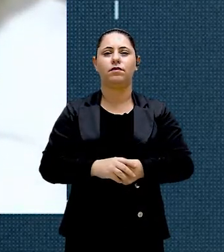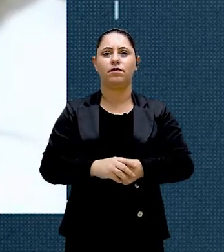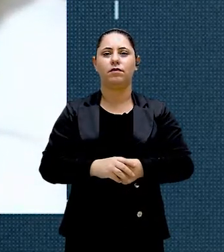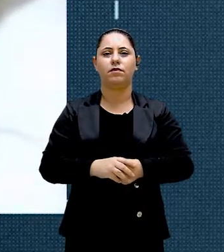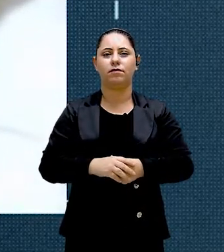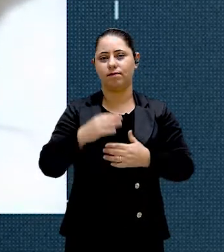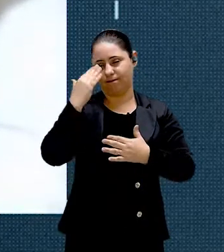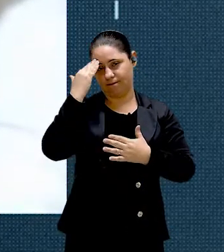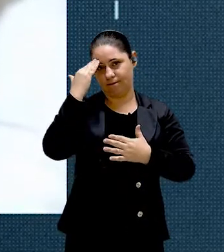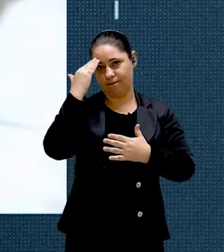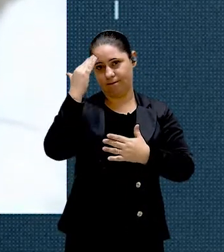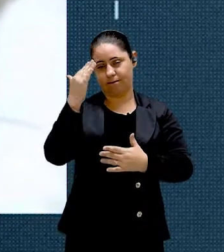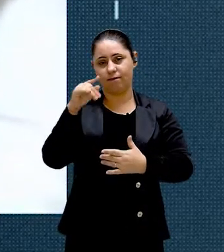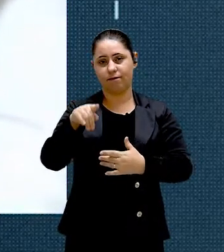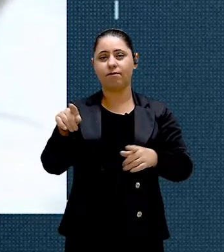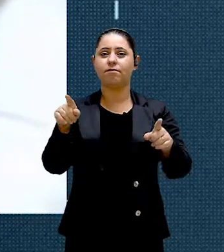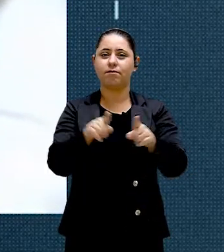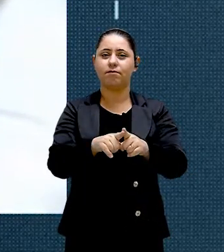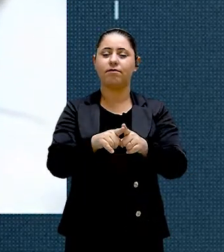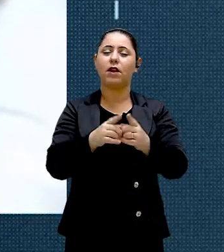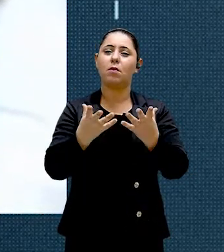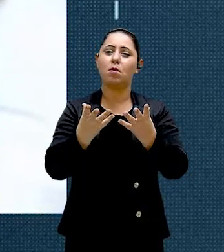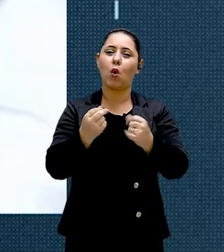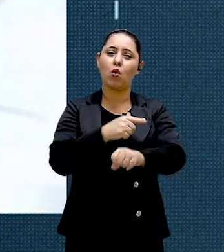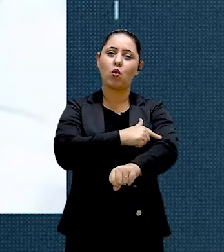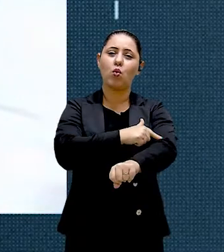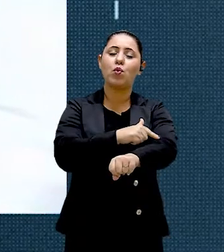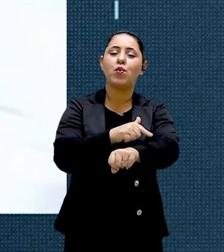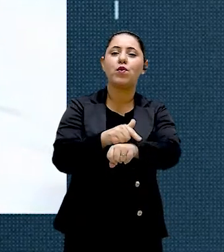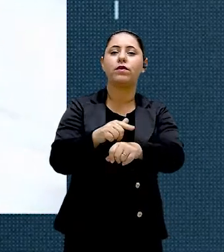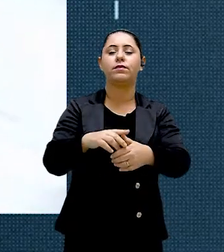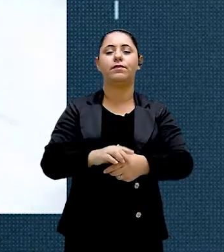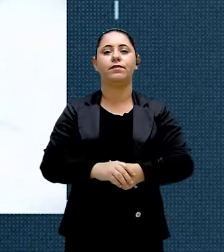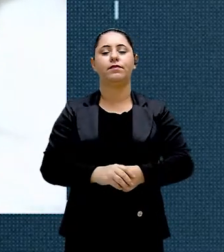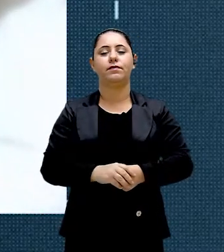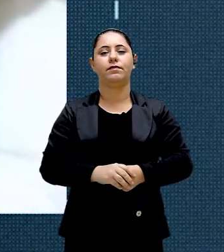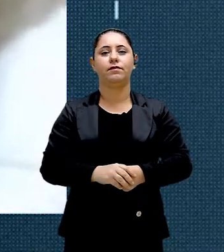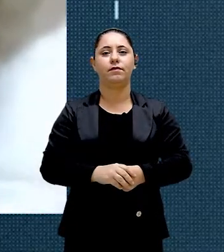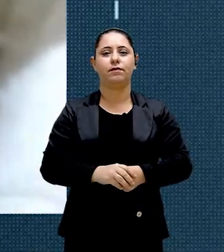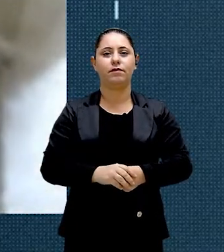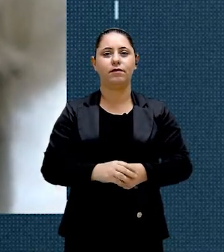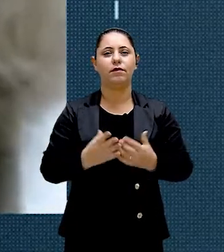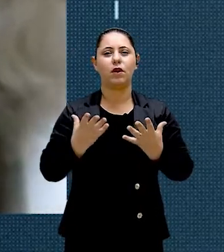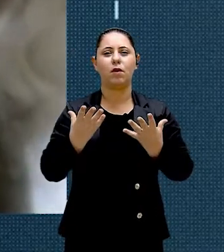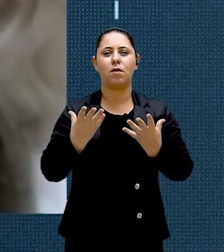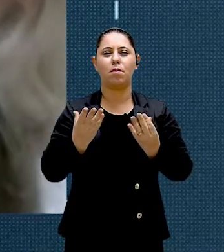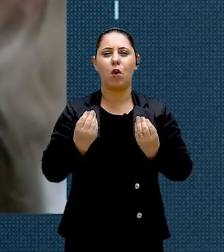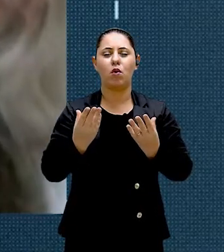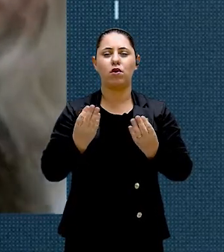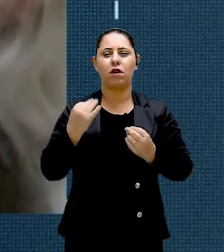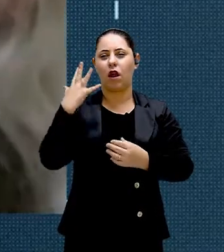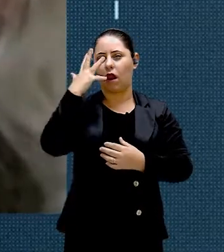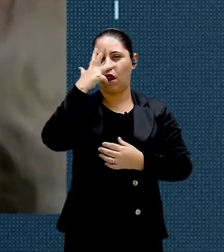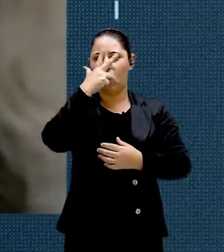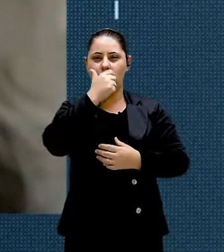Obrigada. Você também é muito educada. Você é muito linda.